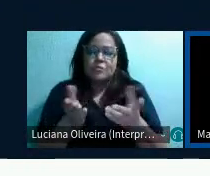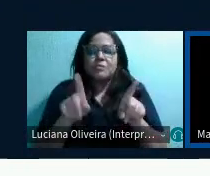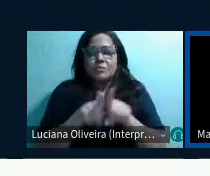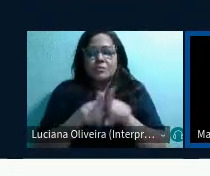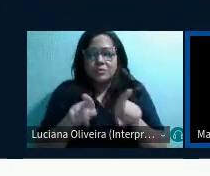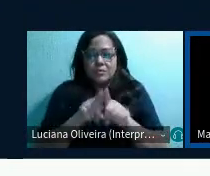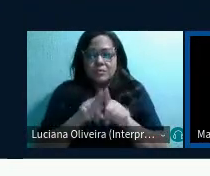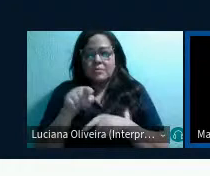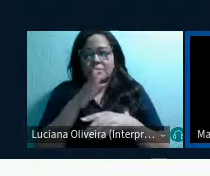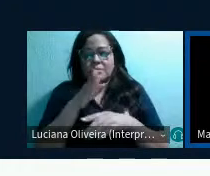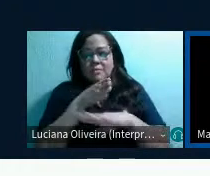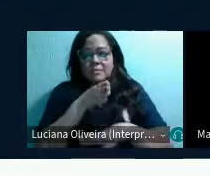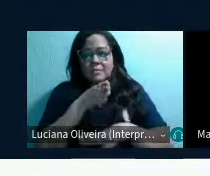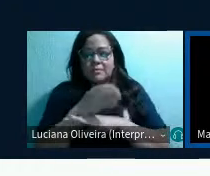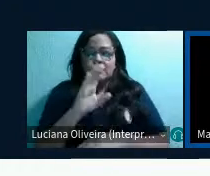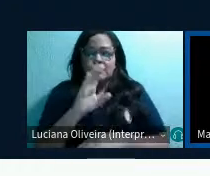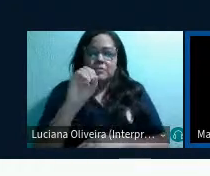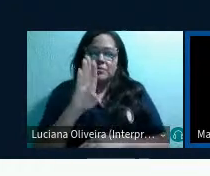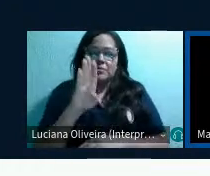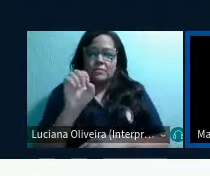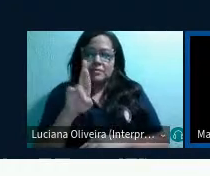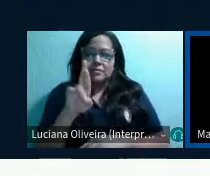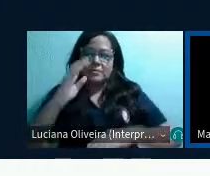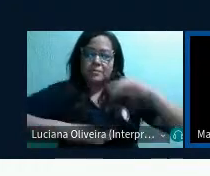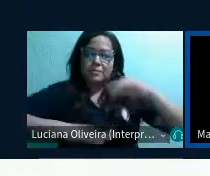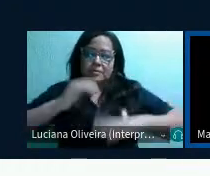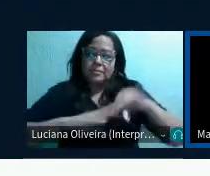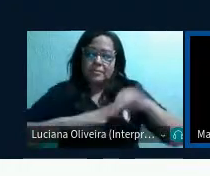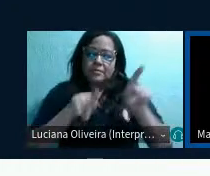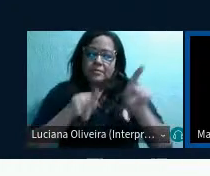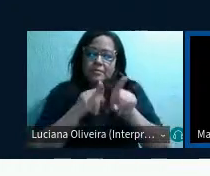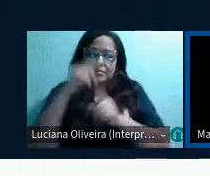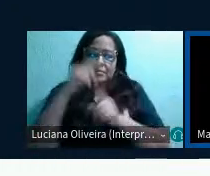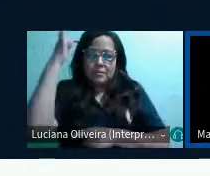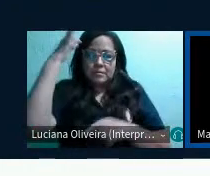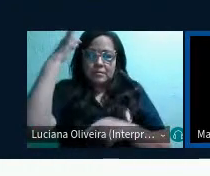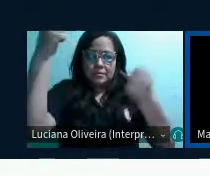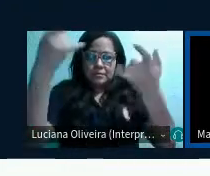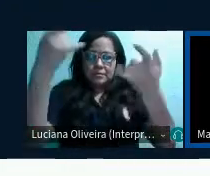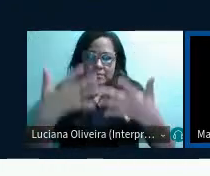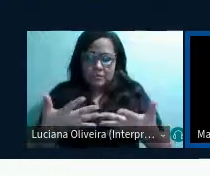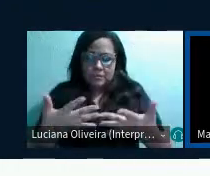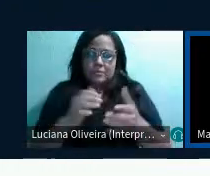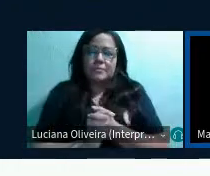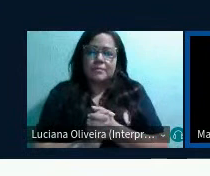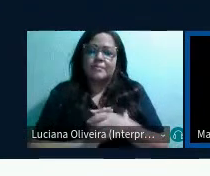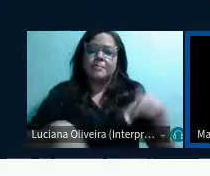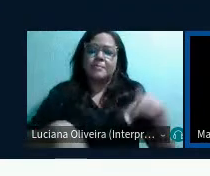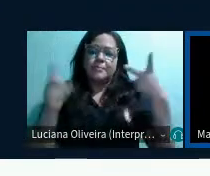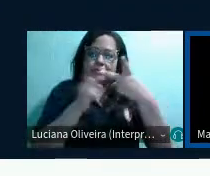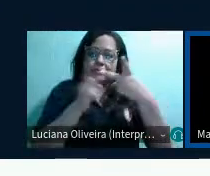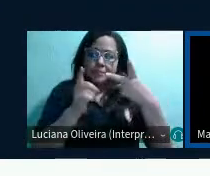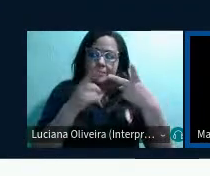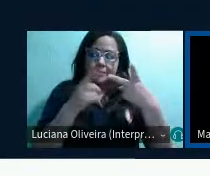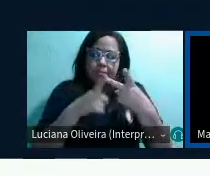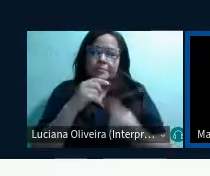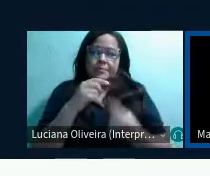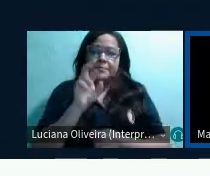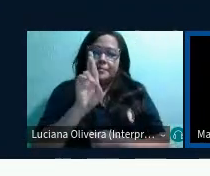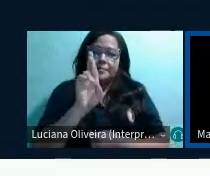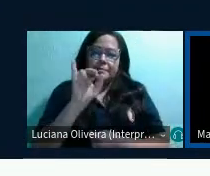teórica. A outra pessoa que vai dar essa aula para vocês hoje é o Renan Macedo. Ele é estudante também de